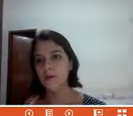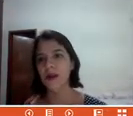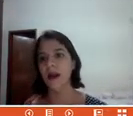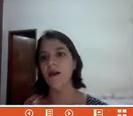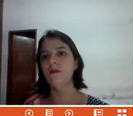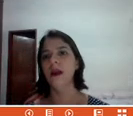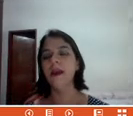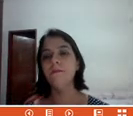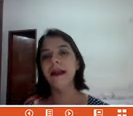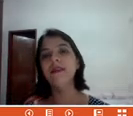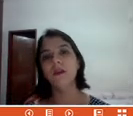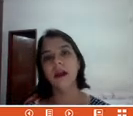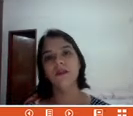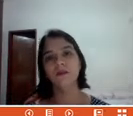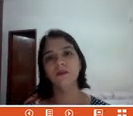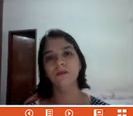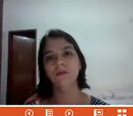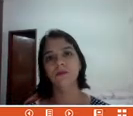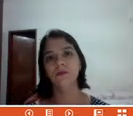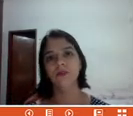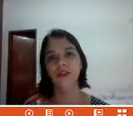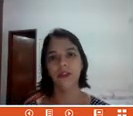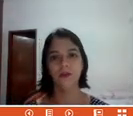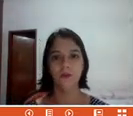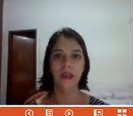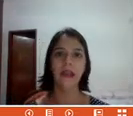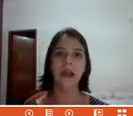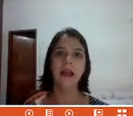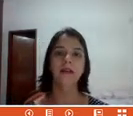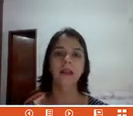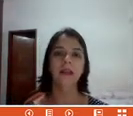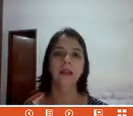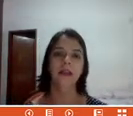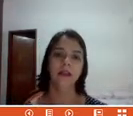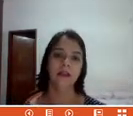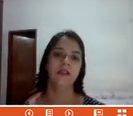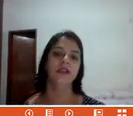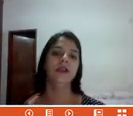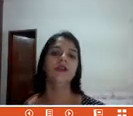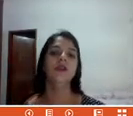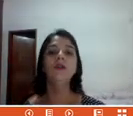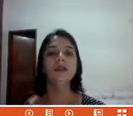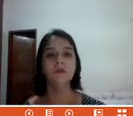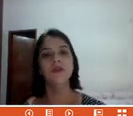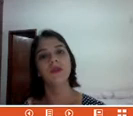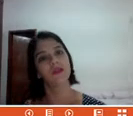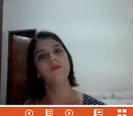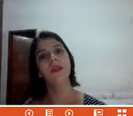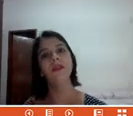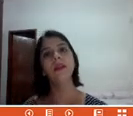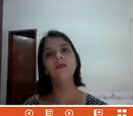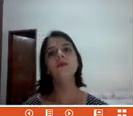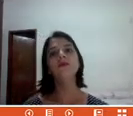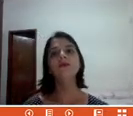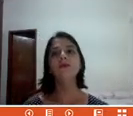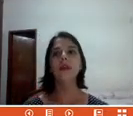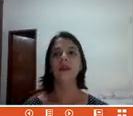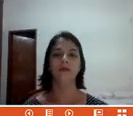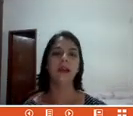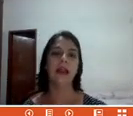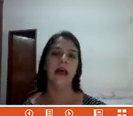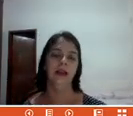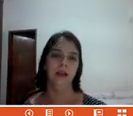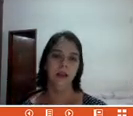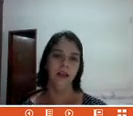leitura labial, era mais fácil de se comunicar, de outras pessoas compreender o que o surdo